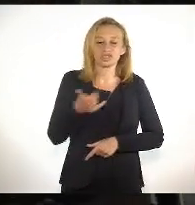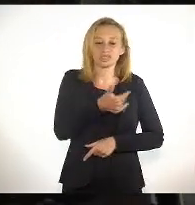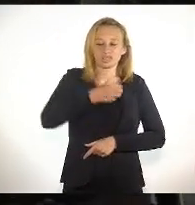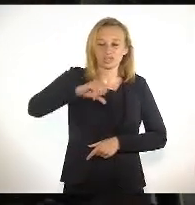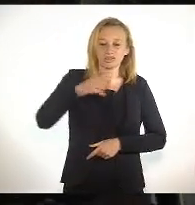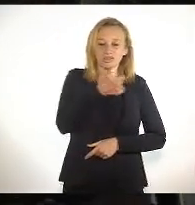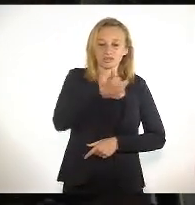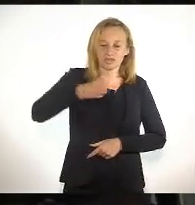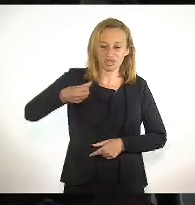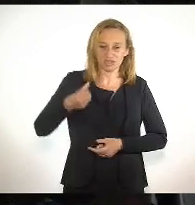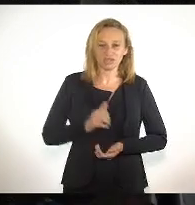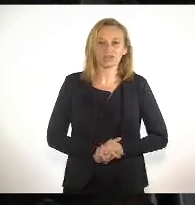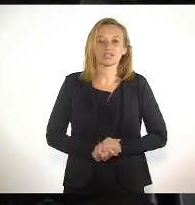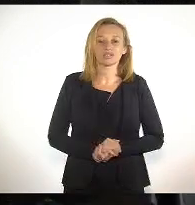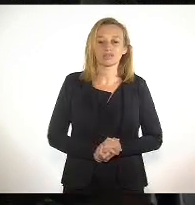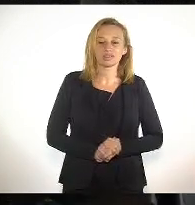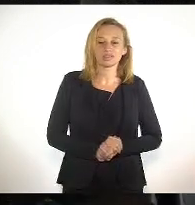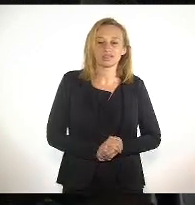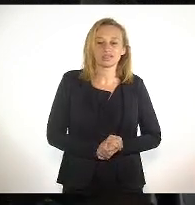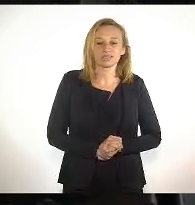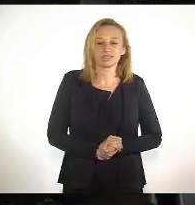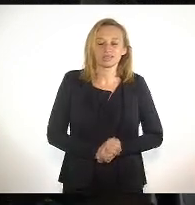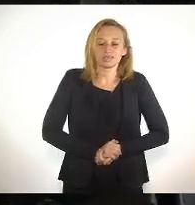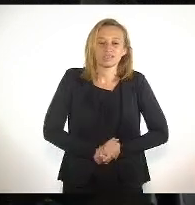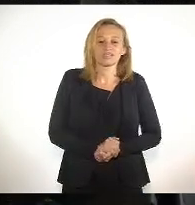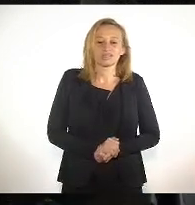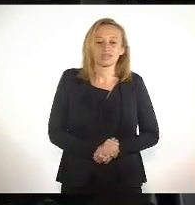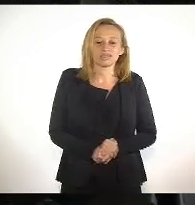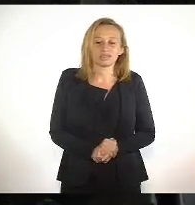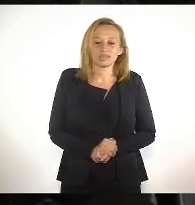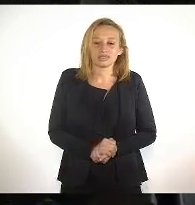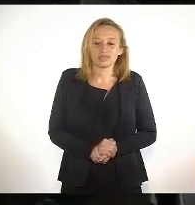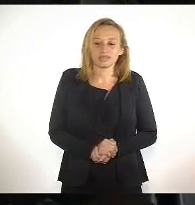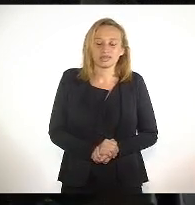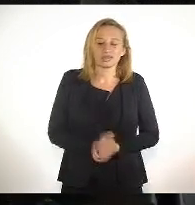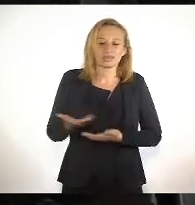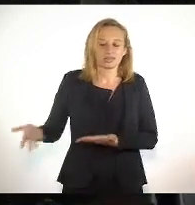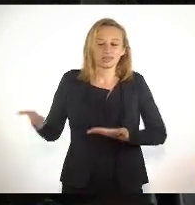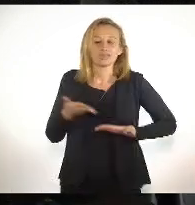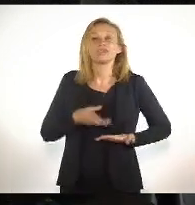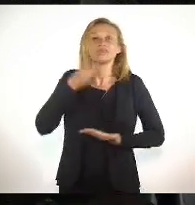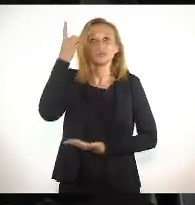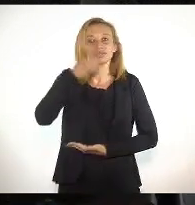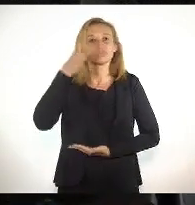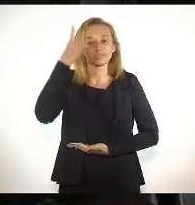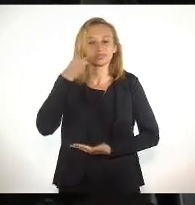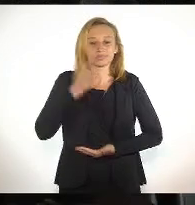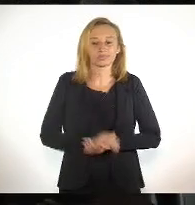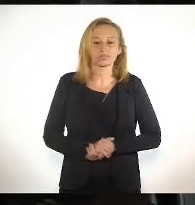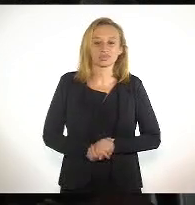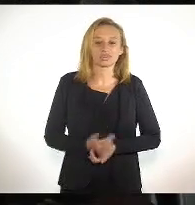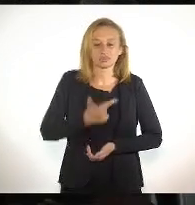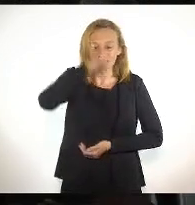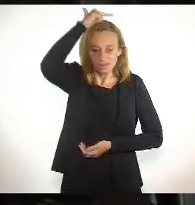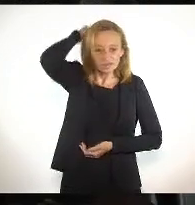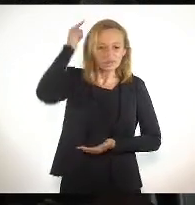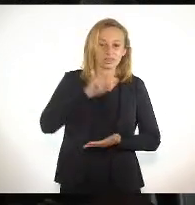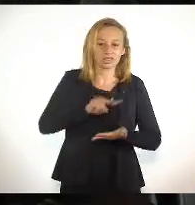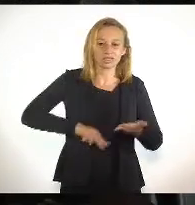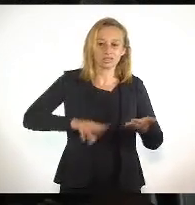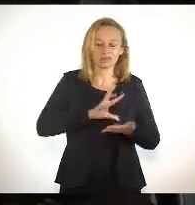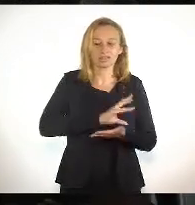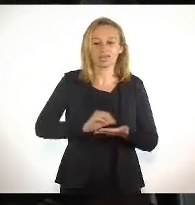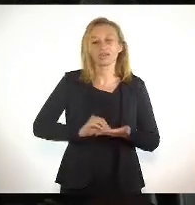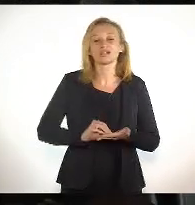novembro de 2020. Presidência convida o deputado Luiz Paulo a fazer a leitura da